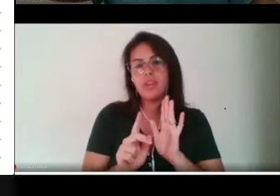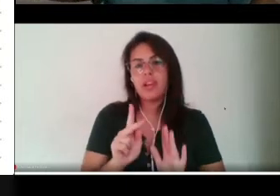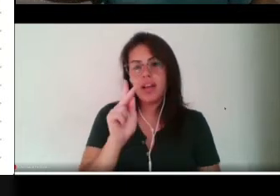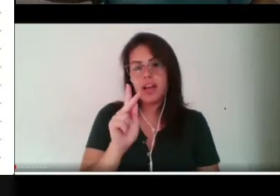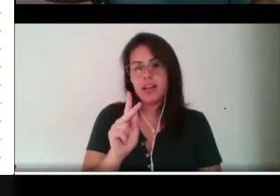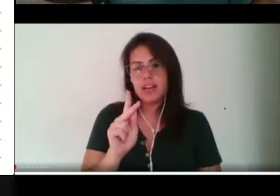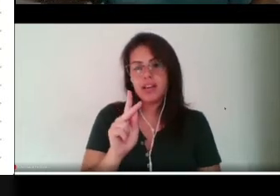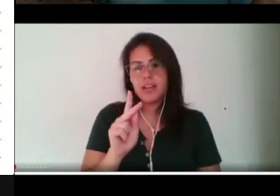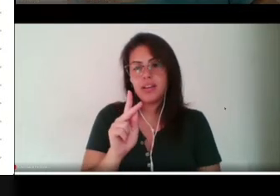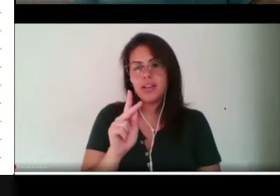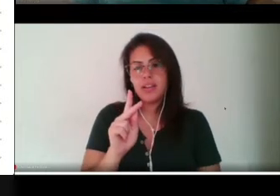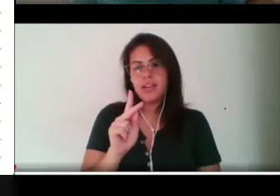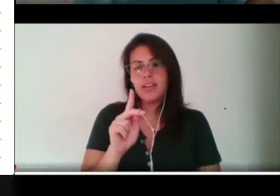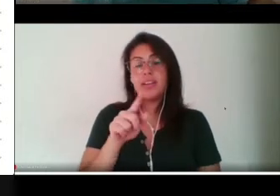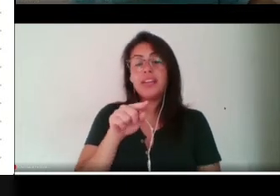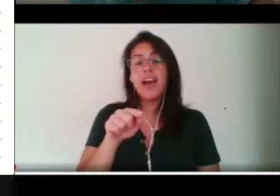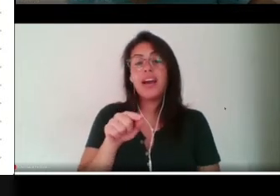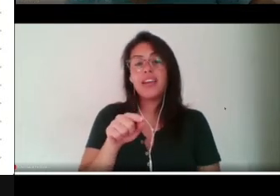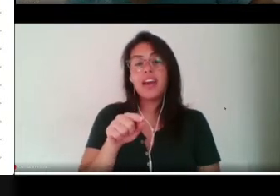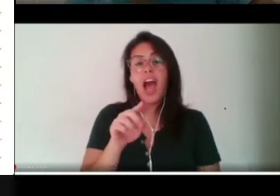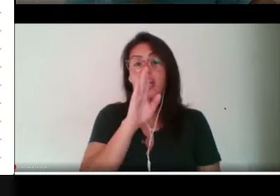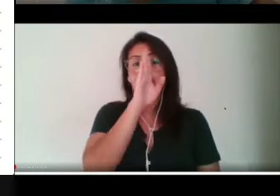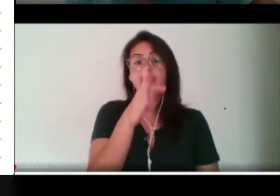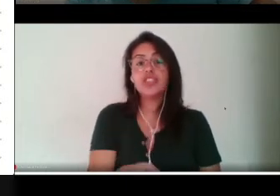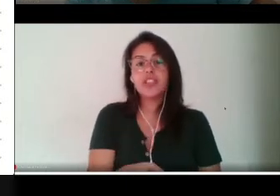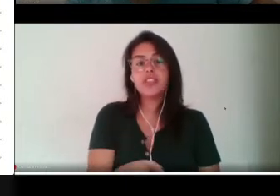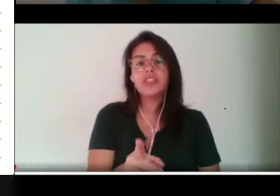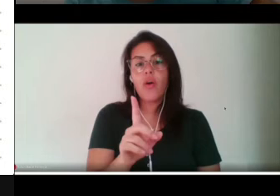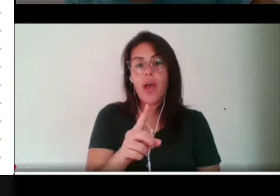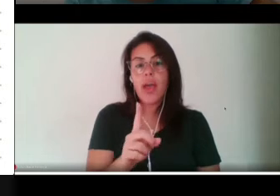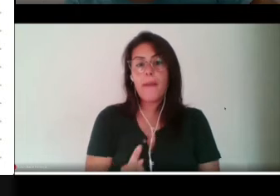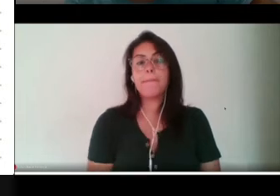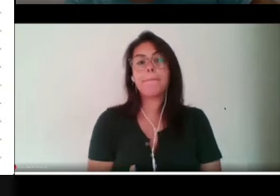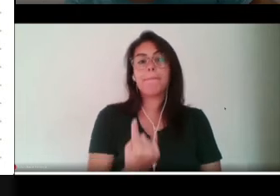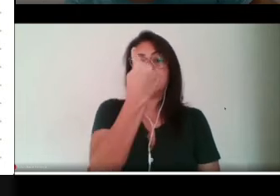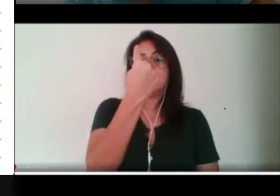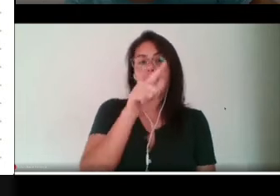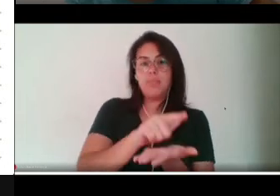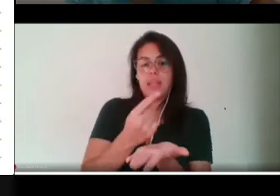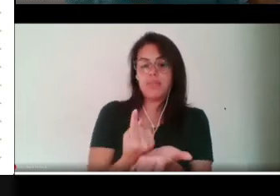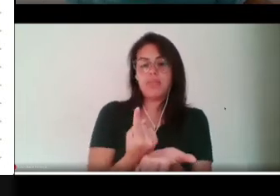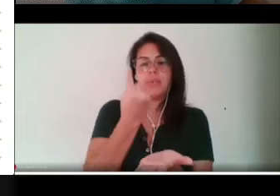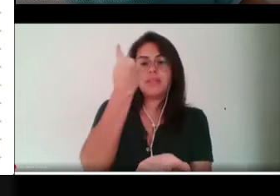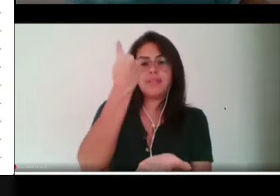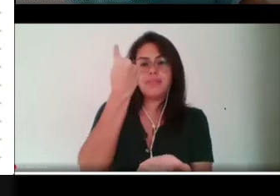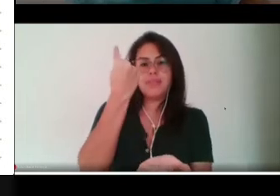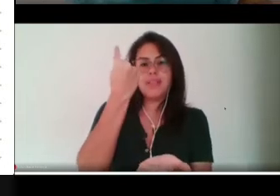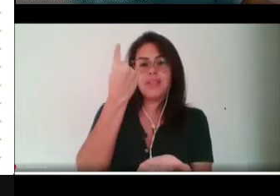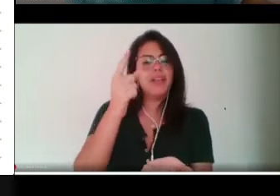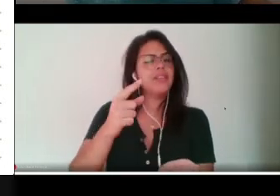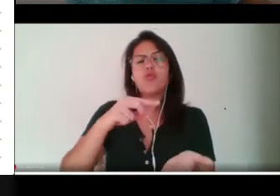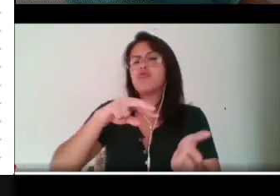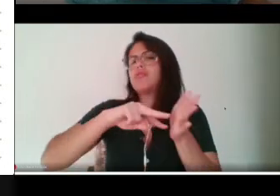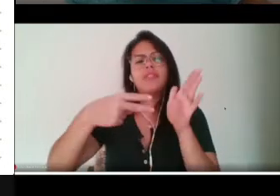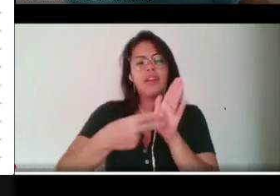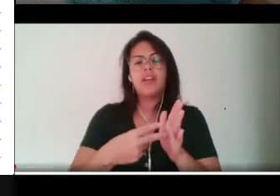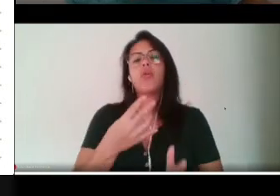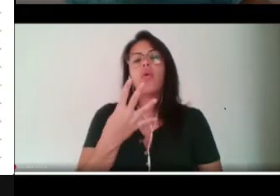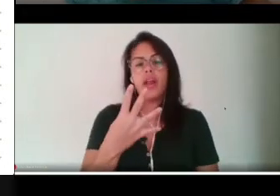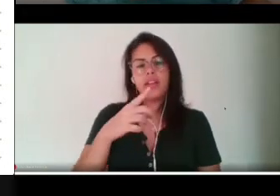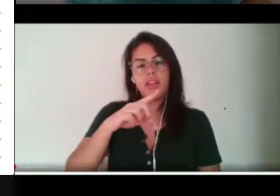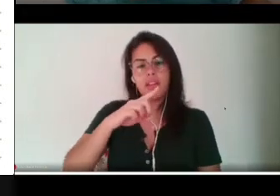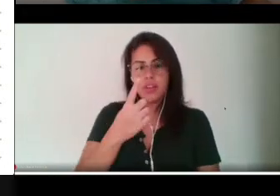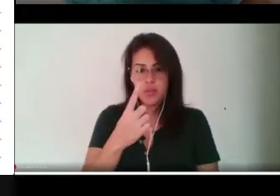para cima, que é mais J. Então, é 41,4 J, né? Então, o meu